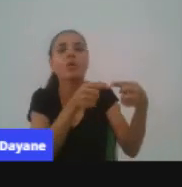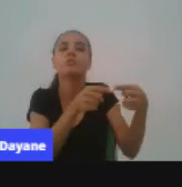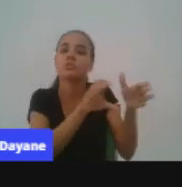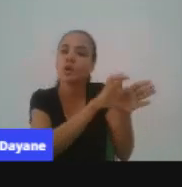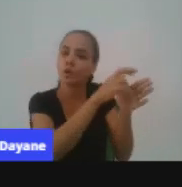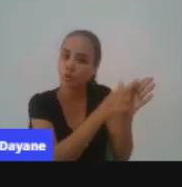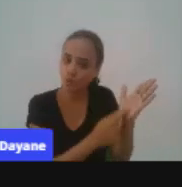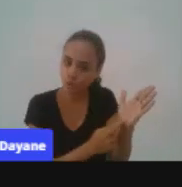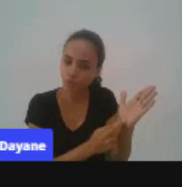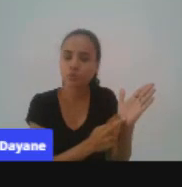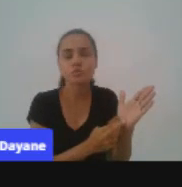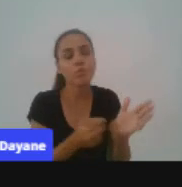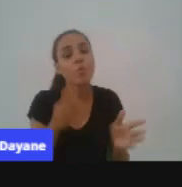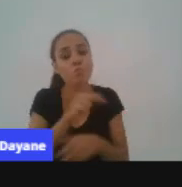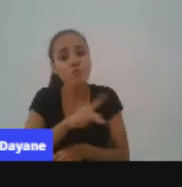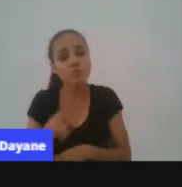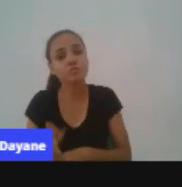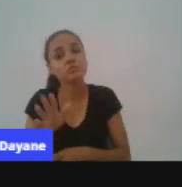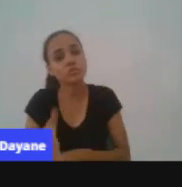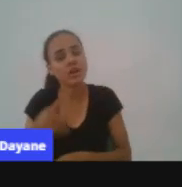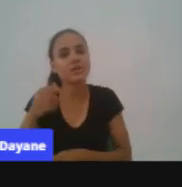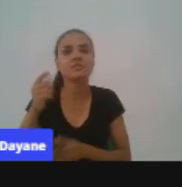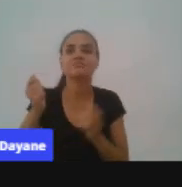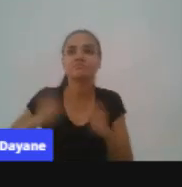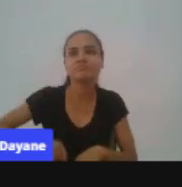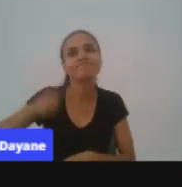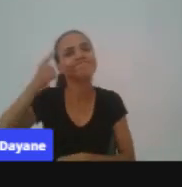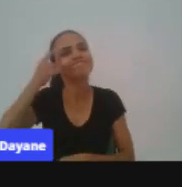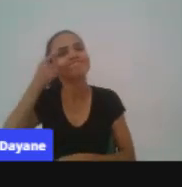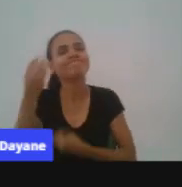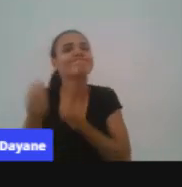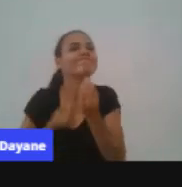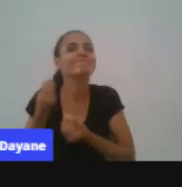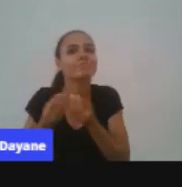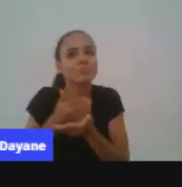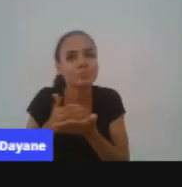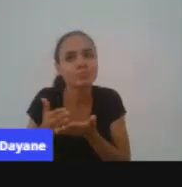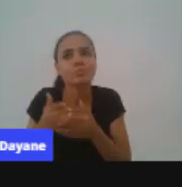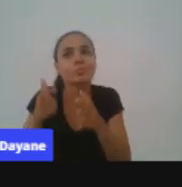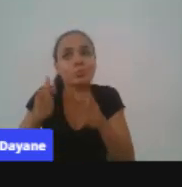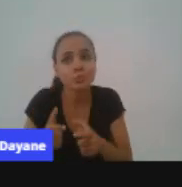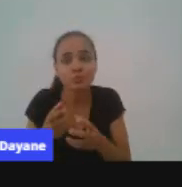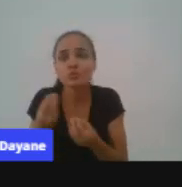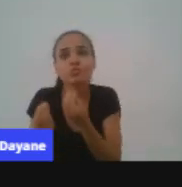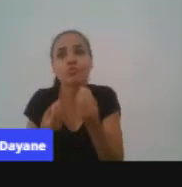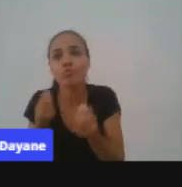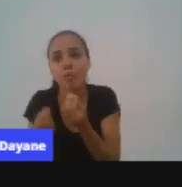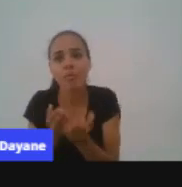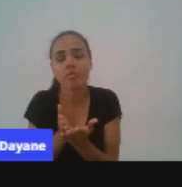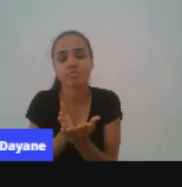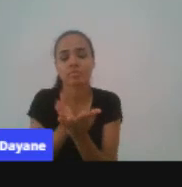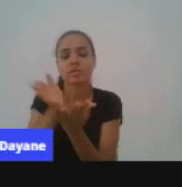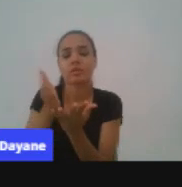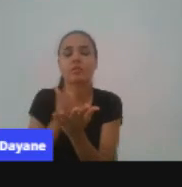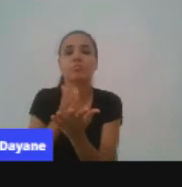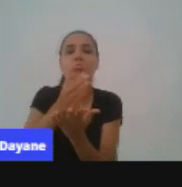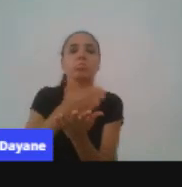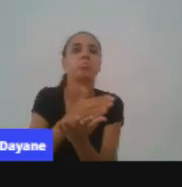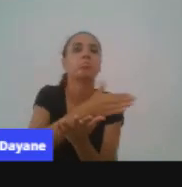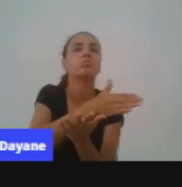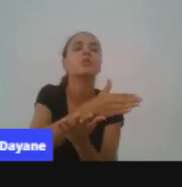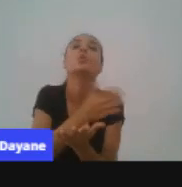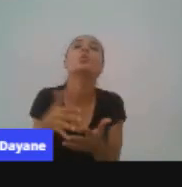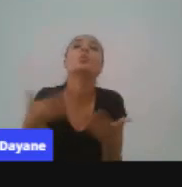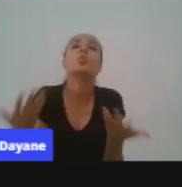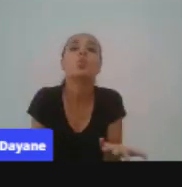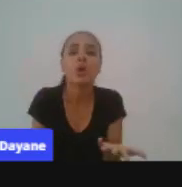começar a pensar, a planejar o seu ano letivo, quer dizer, por onde eu devo começar, o que que eu devo fazer, como que está essa minha turma. Então, daí eu, com a